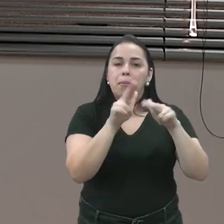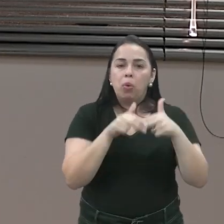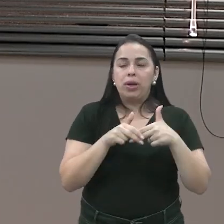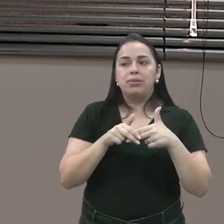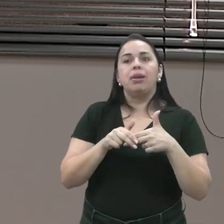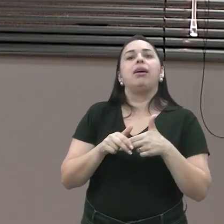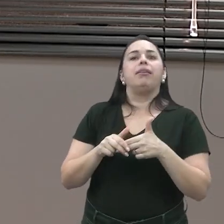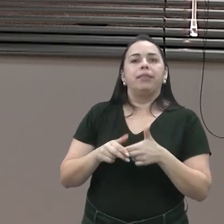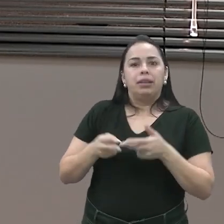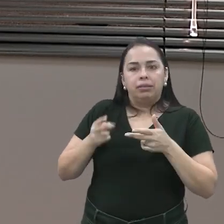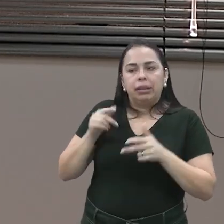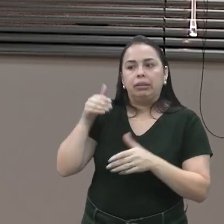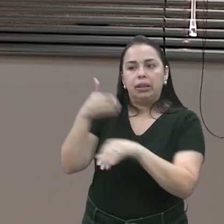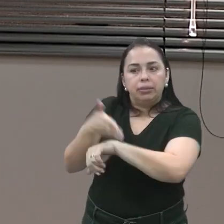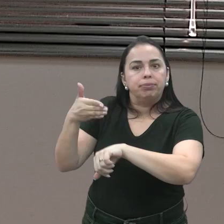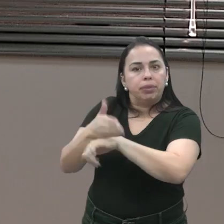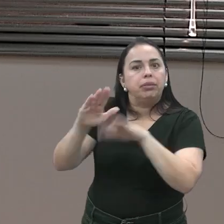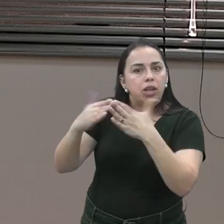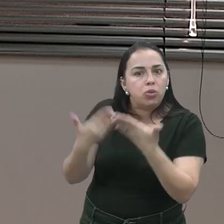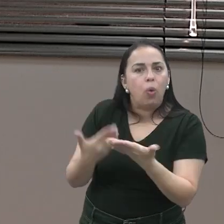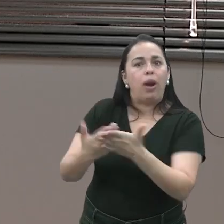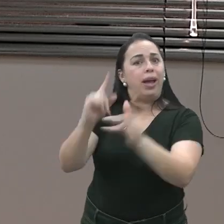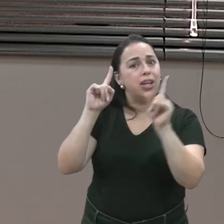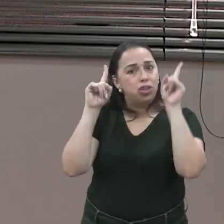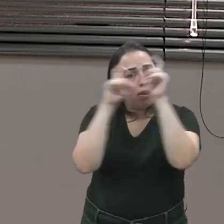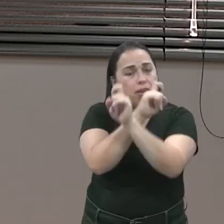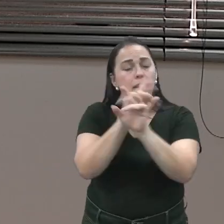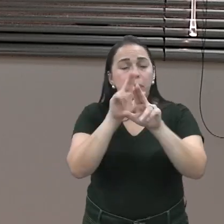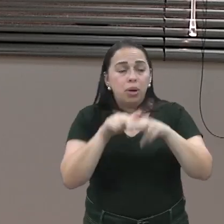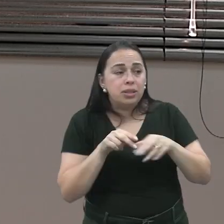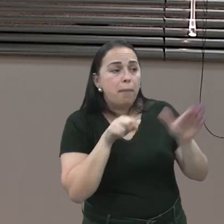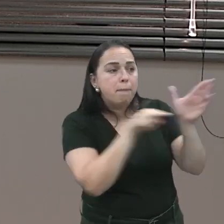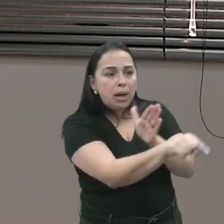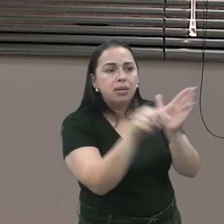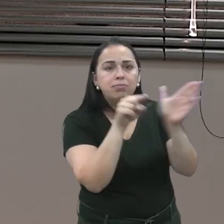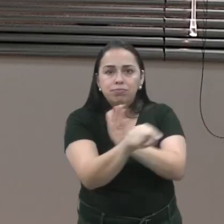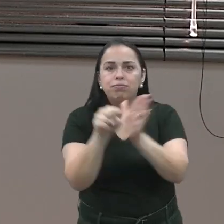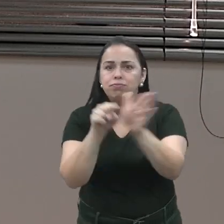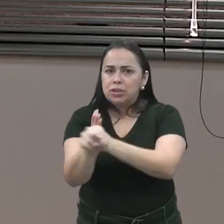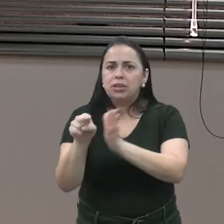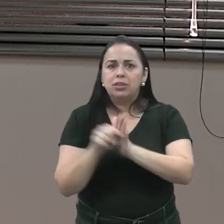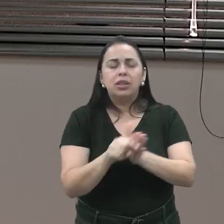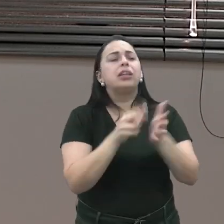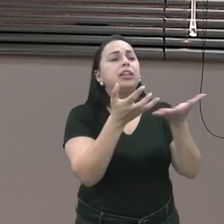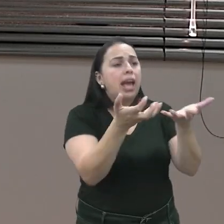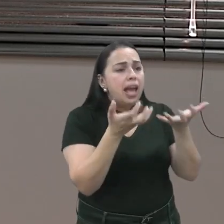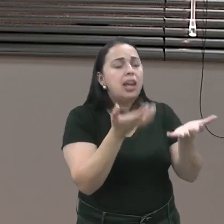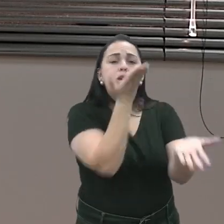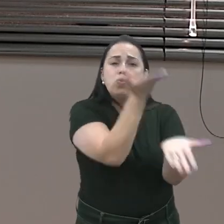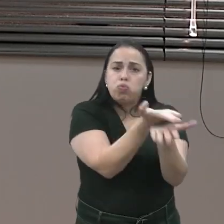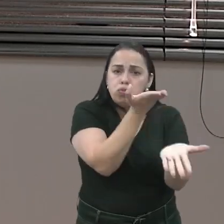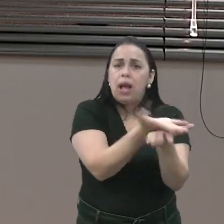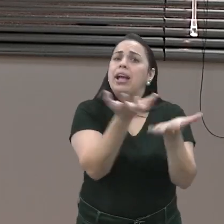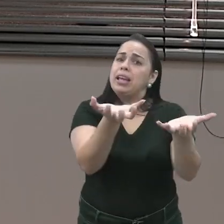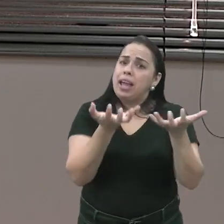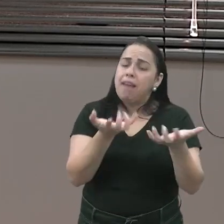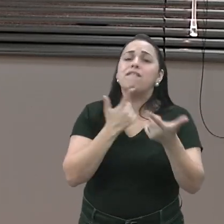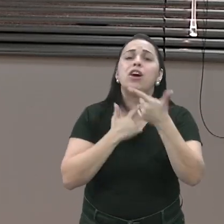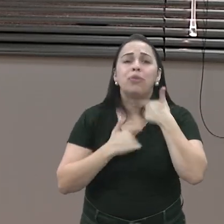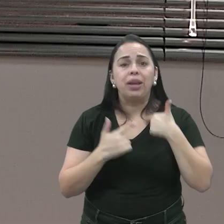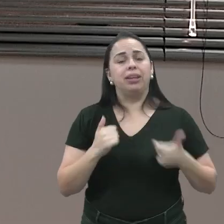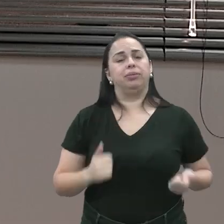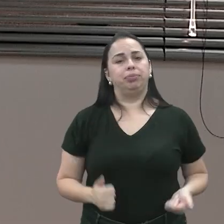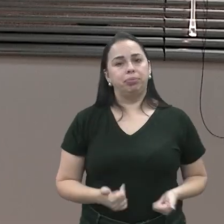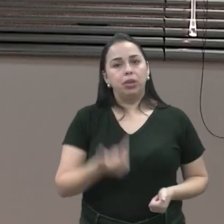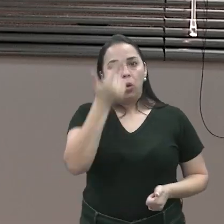eles têm uma dificuldade de continuar, né, de manter. E se você conversar com muitos jovens, eles querem, né, eles querem